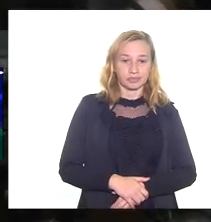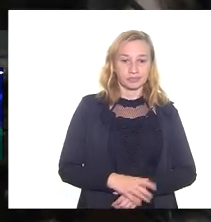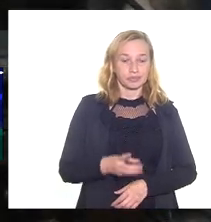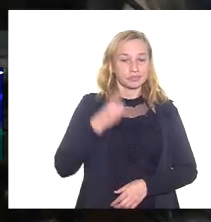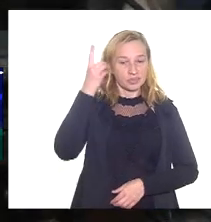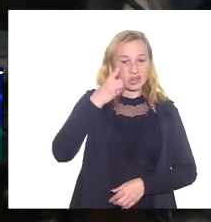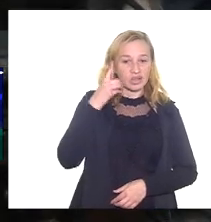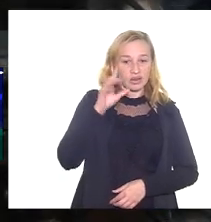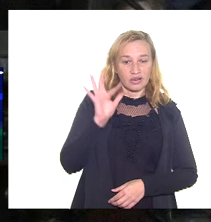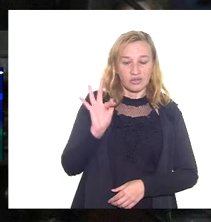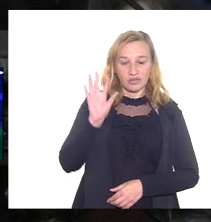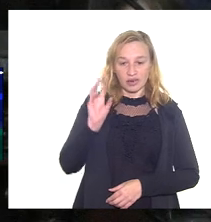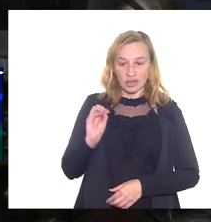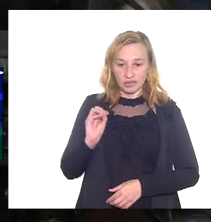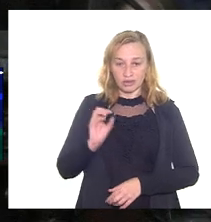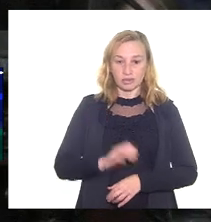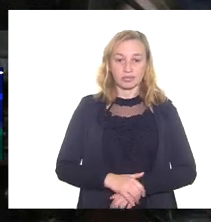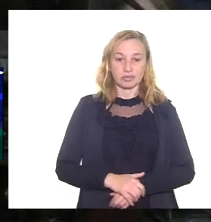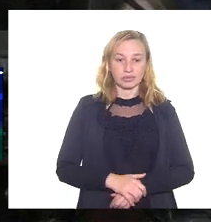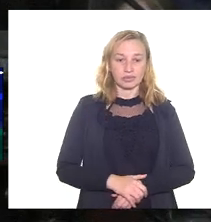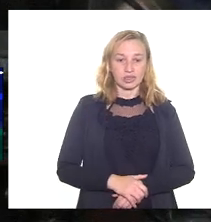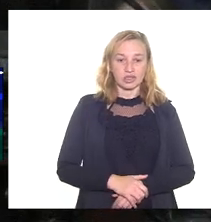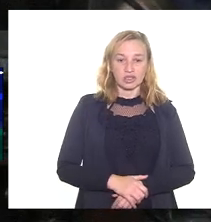Deputado Flávio Serafini.